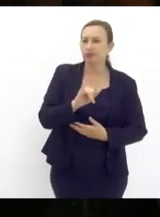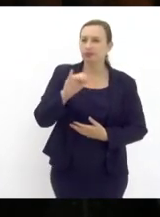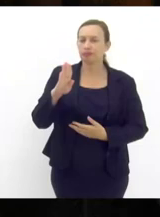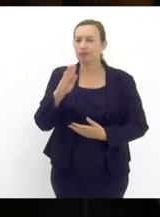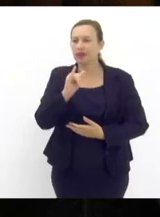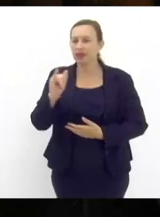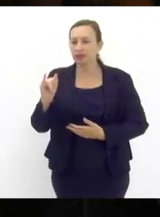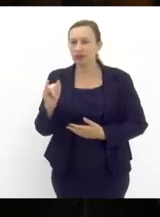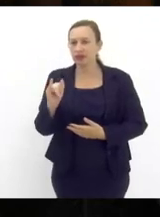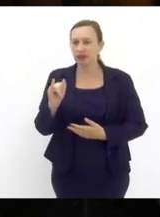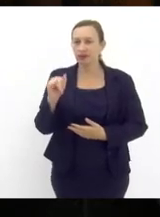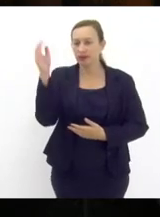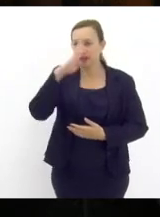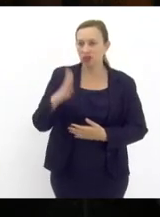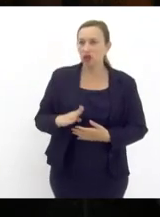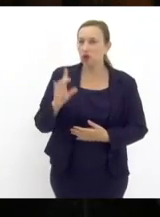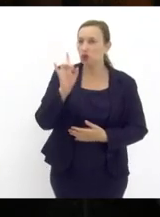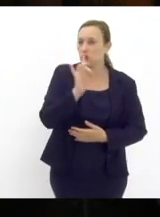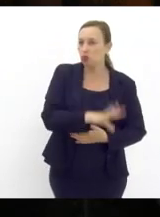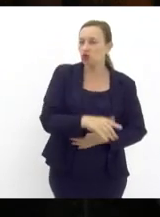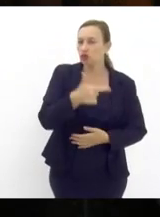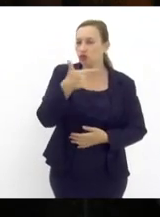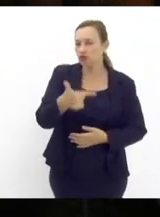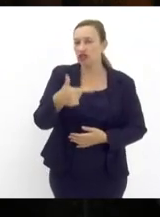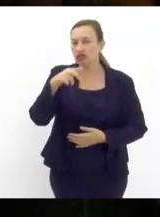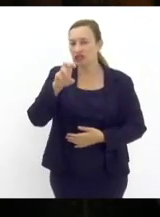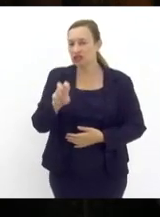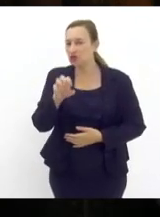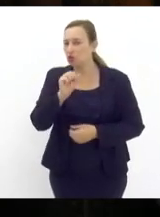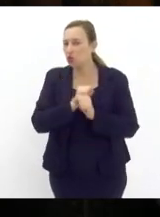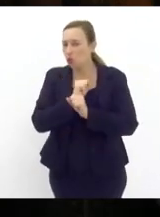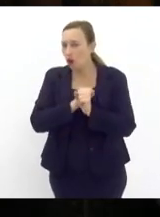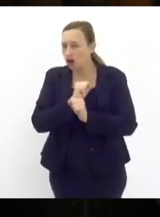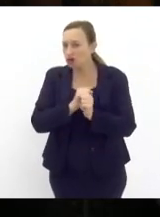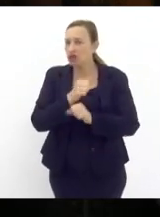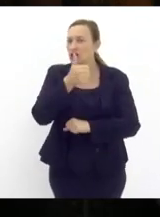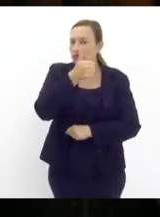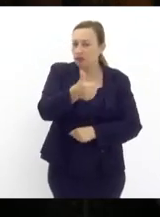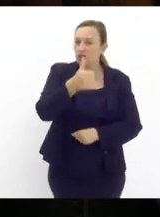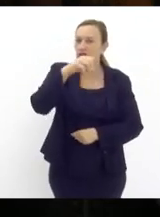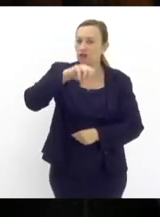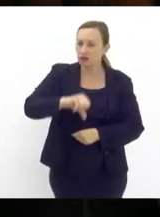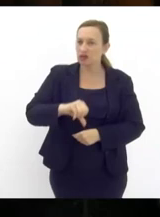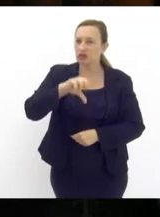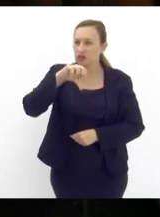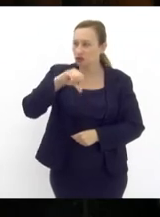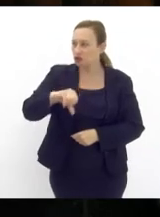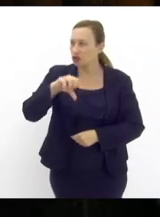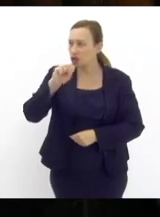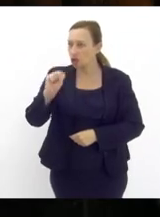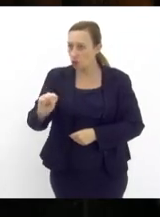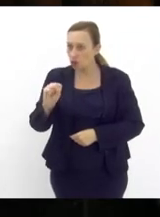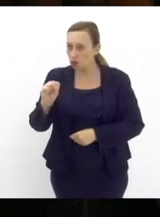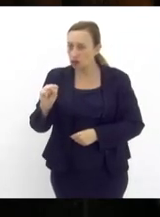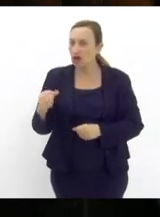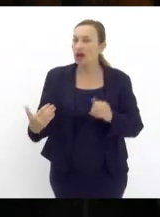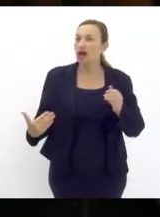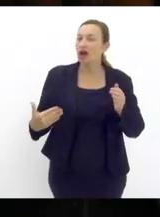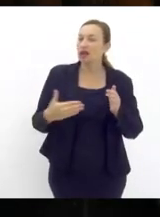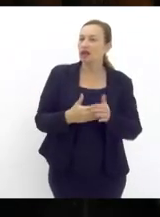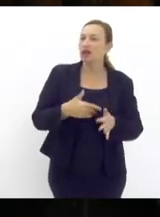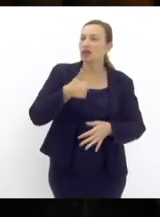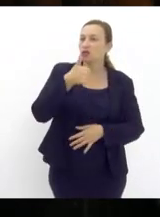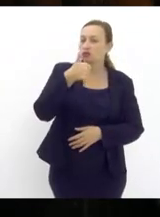nos últimos 25 anos de 1998 a